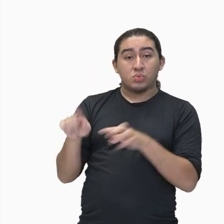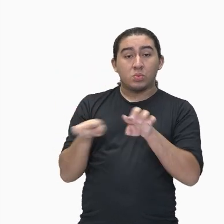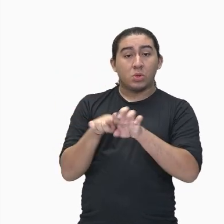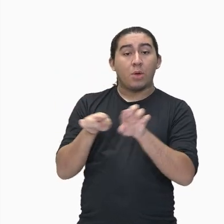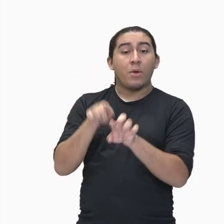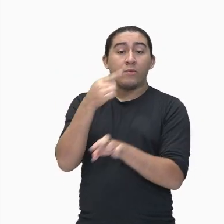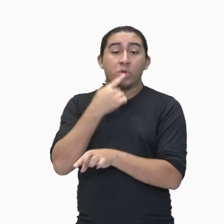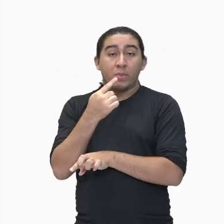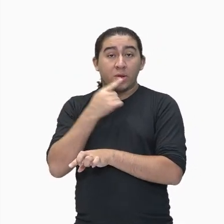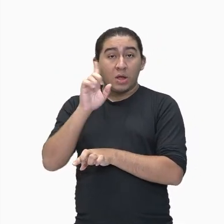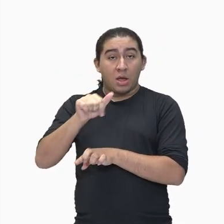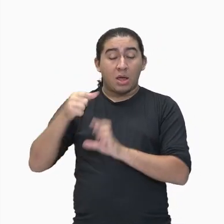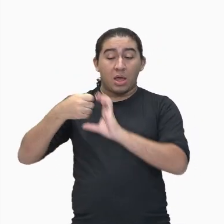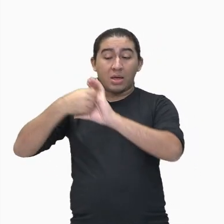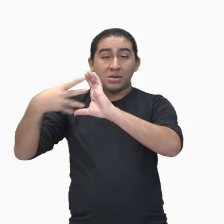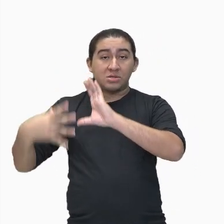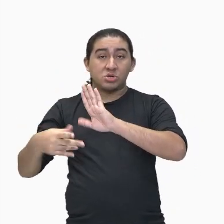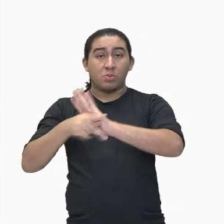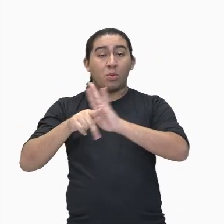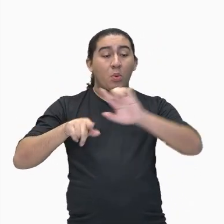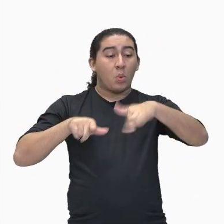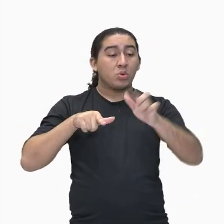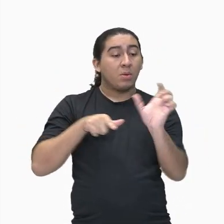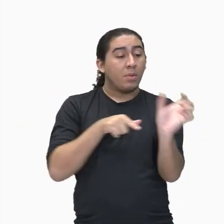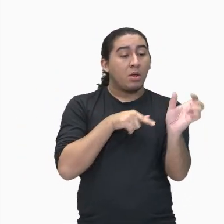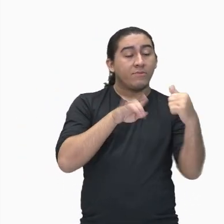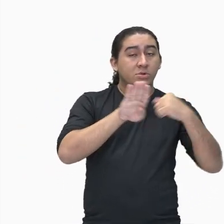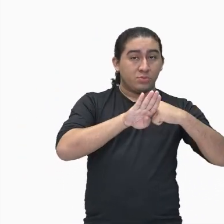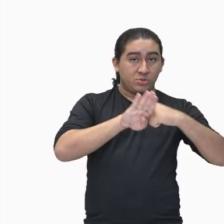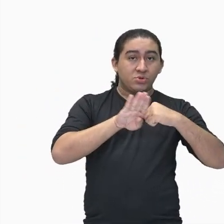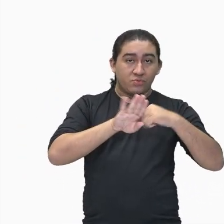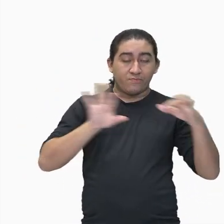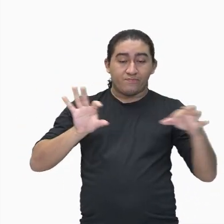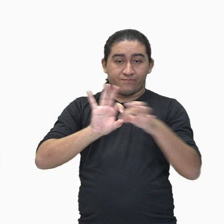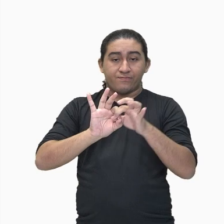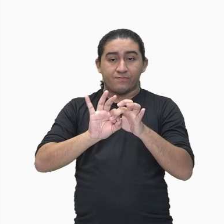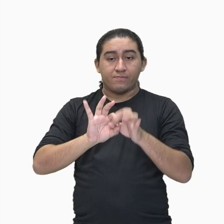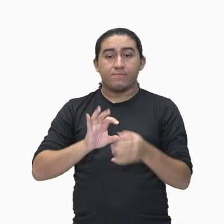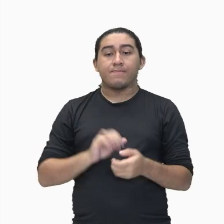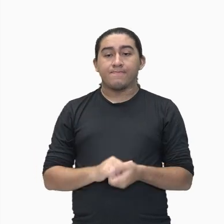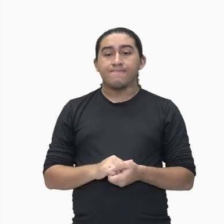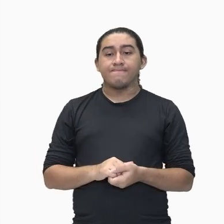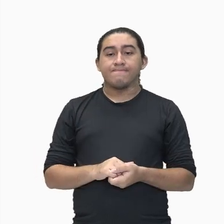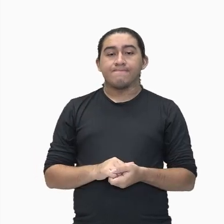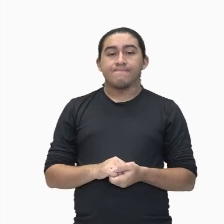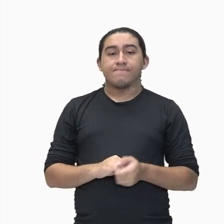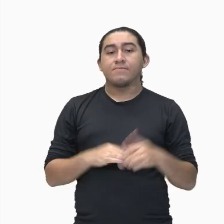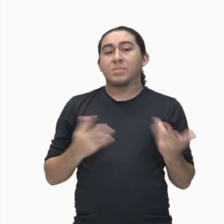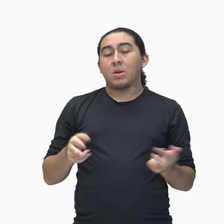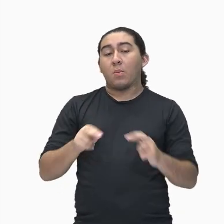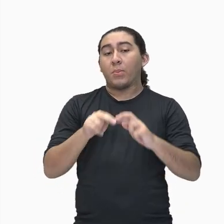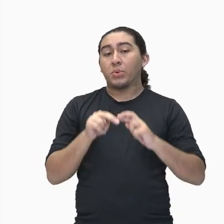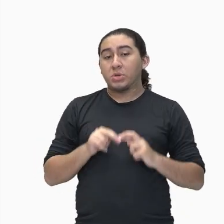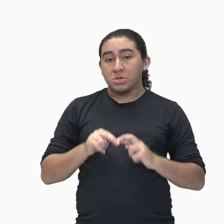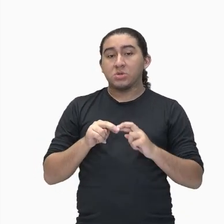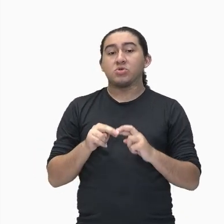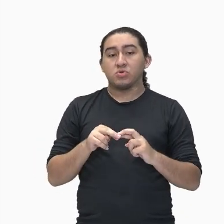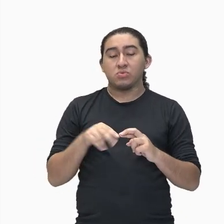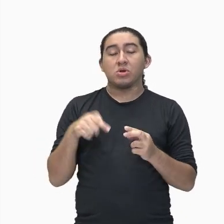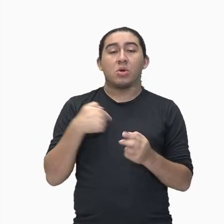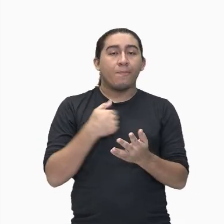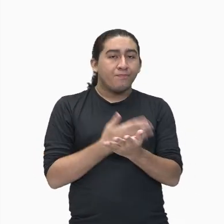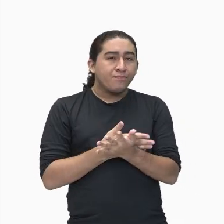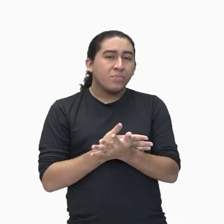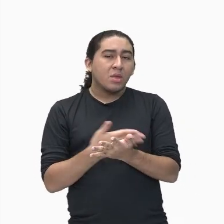que caracterizam os substantivos, né? Então, para isso, né, eu